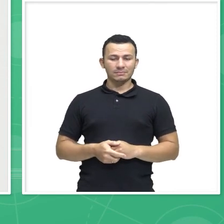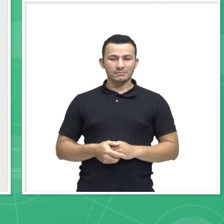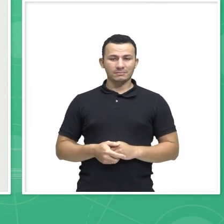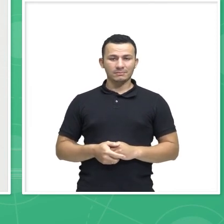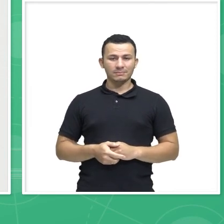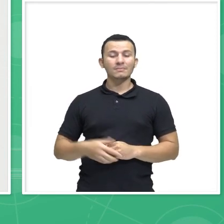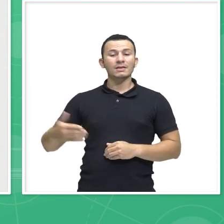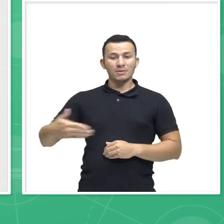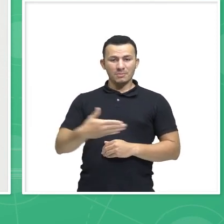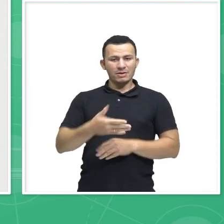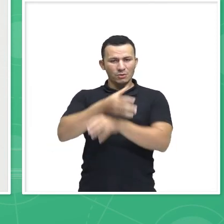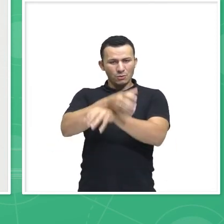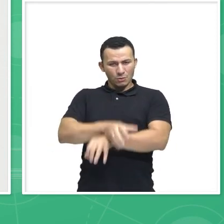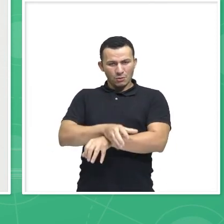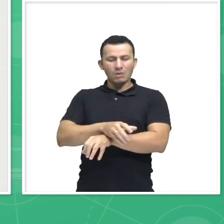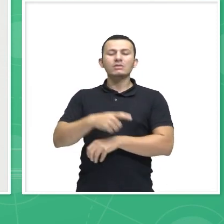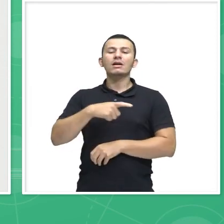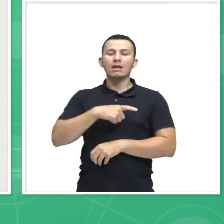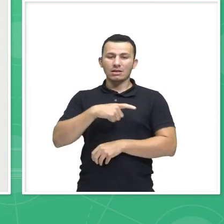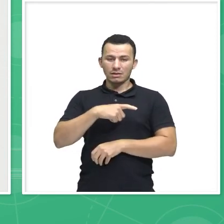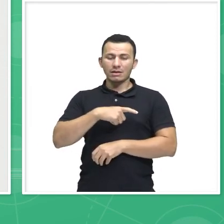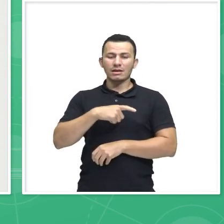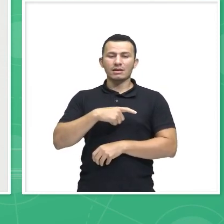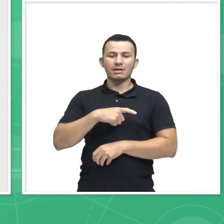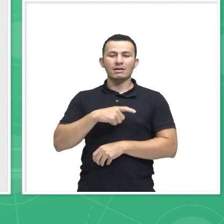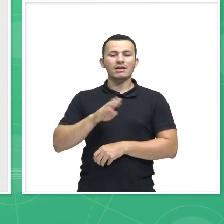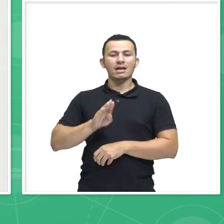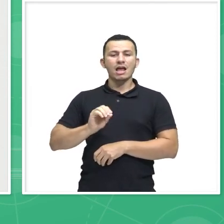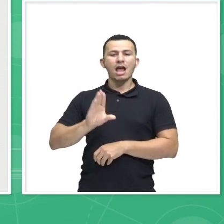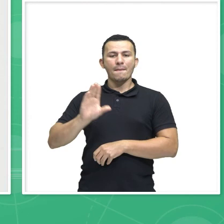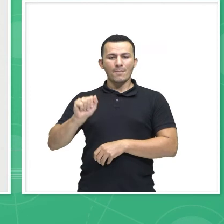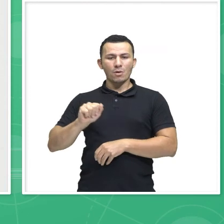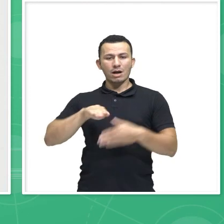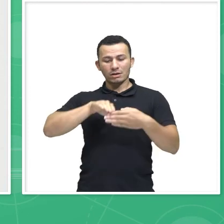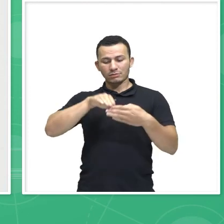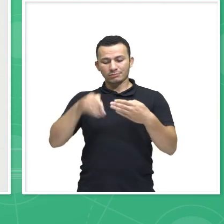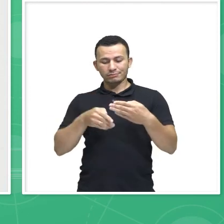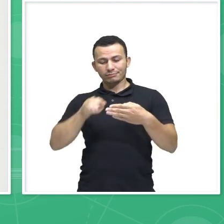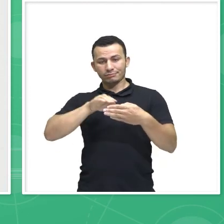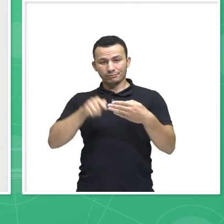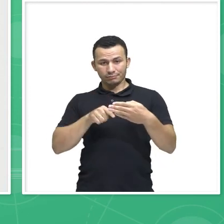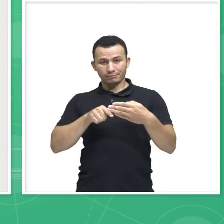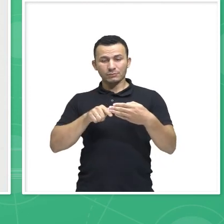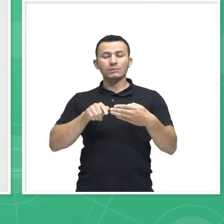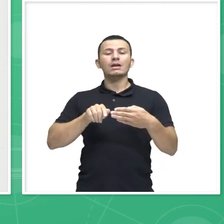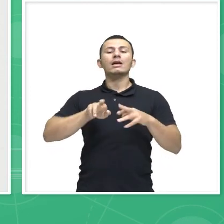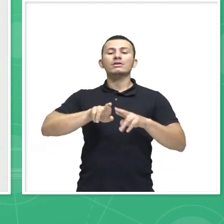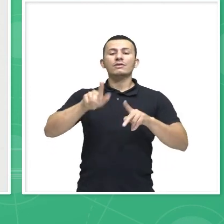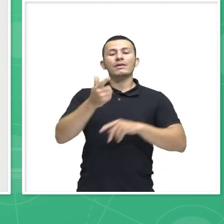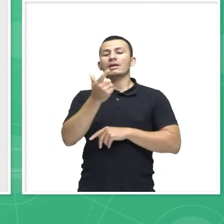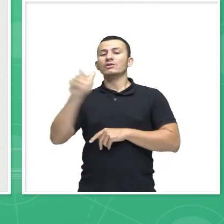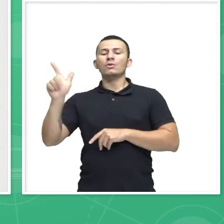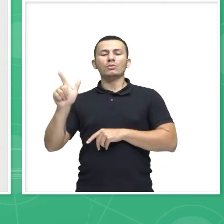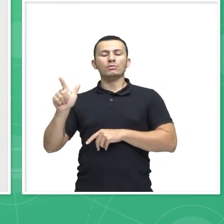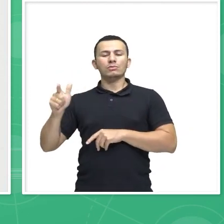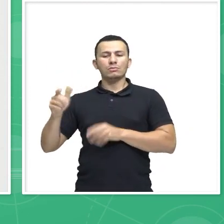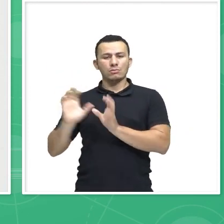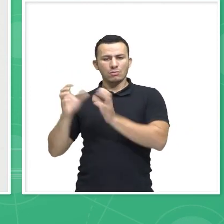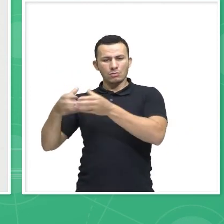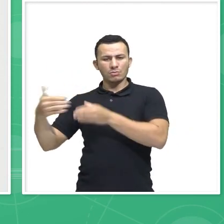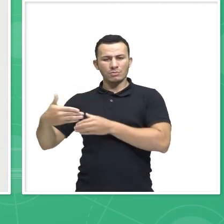a boca está localizada na região anterior que a região frontal Diferentemente dos peixes cartilaginosos